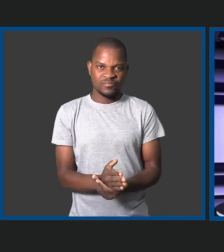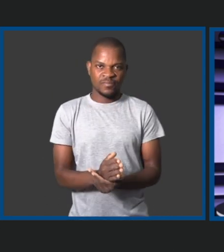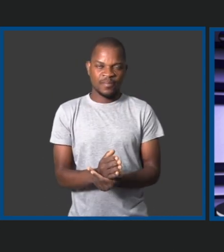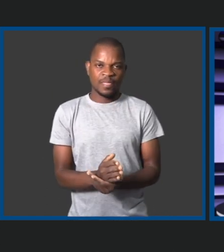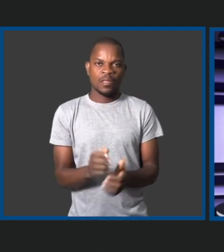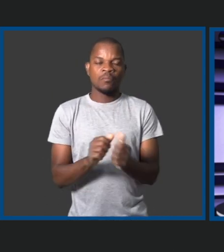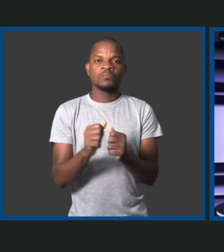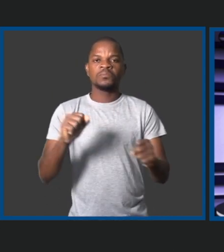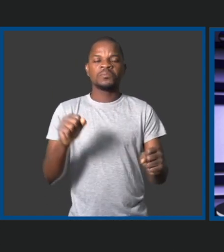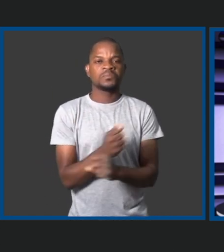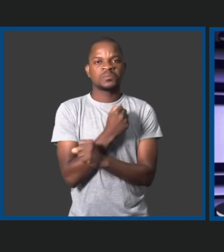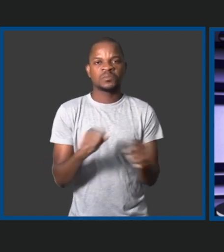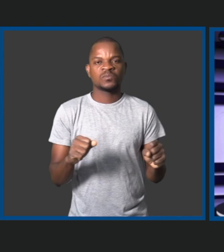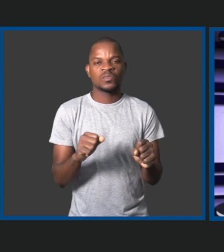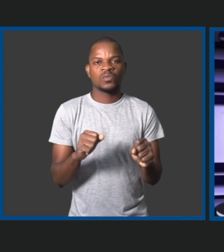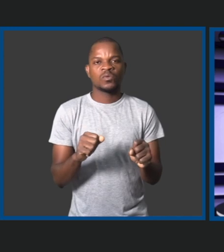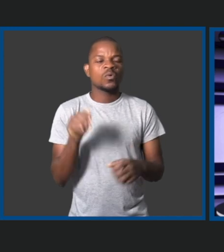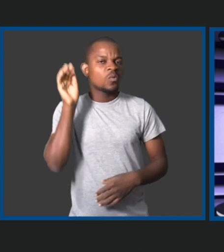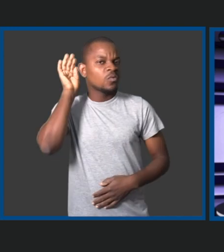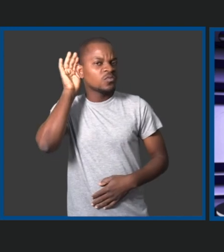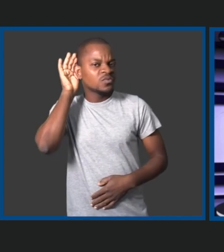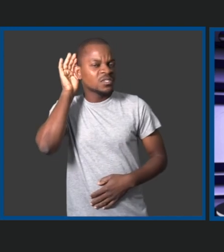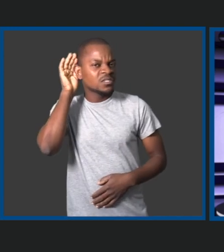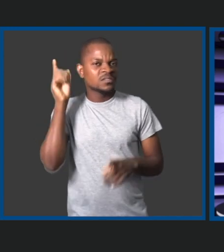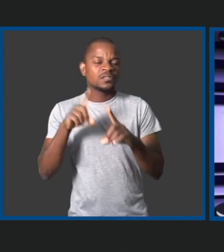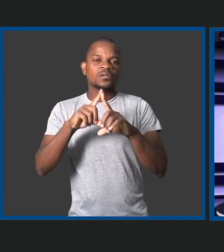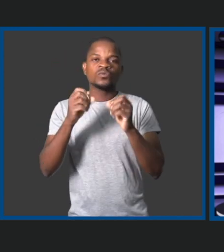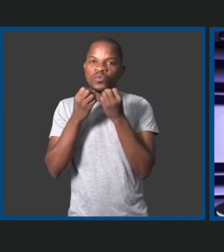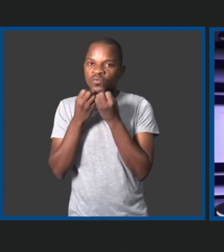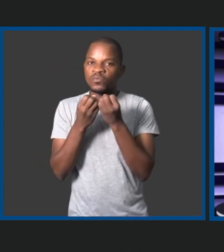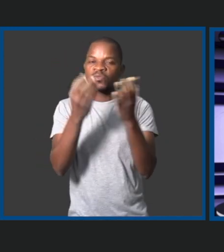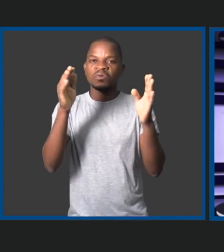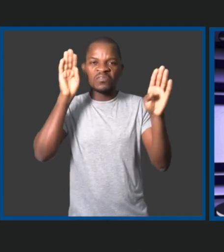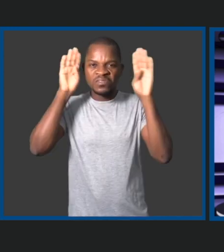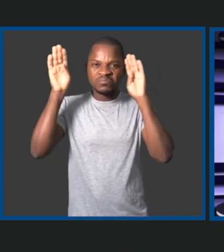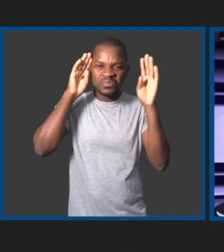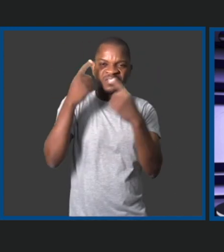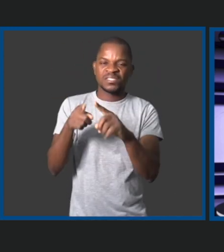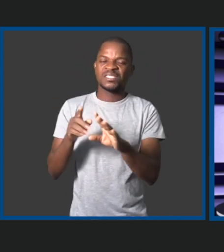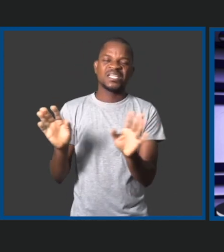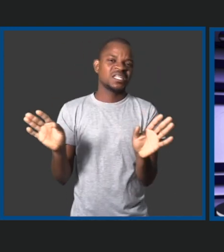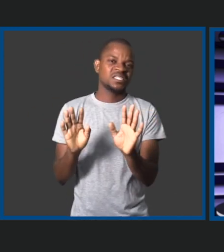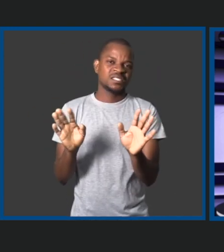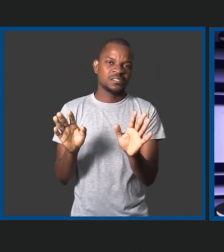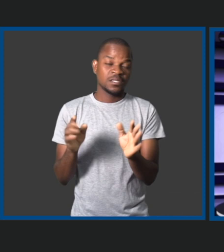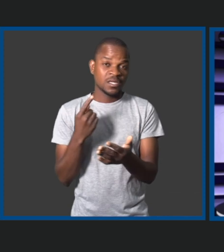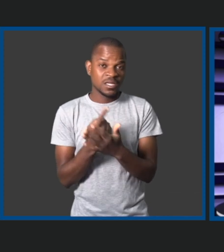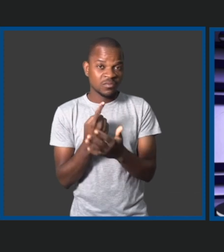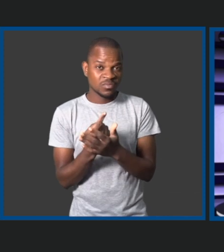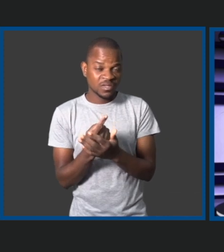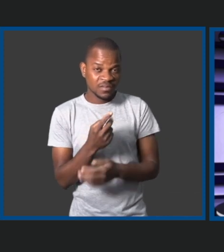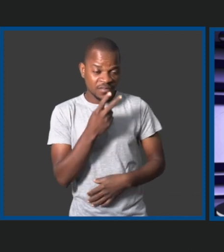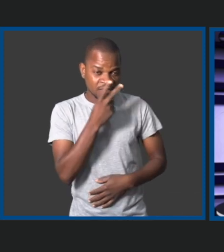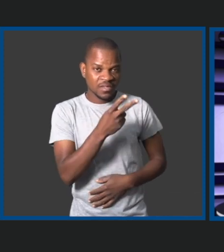informações oficiais no país. não nos extingirmos só apenas em informações que circulam nas redes